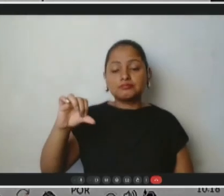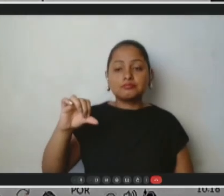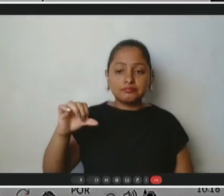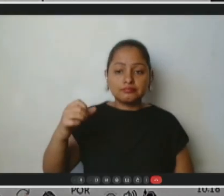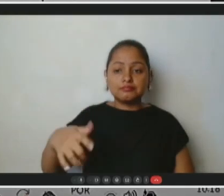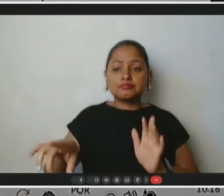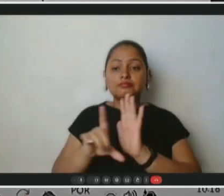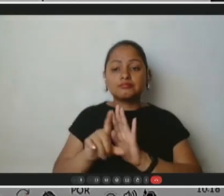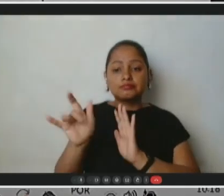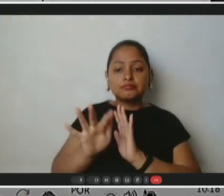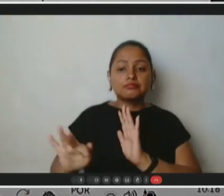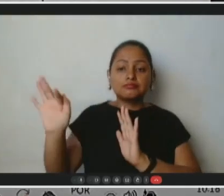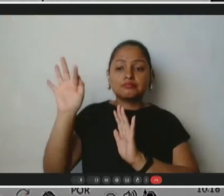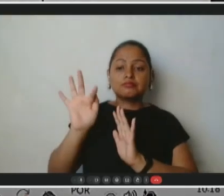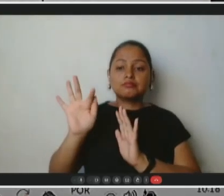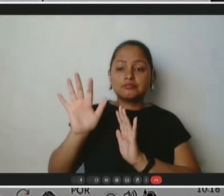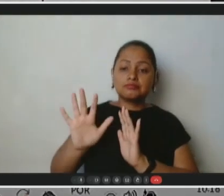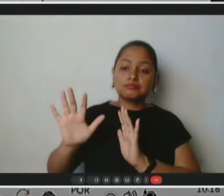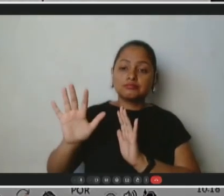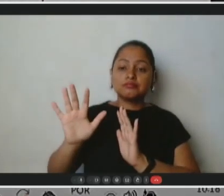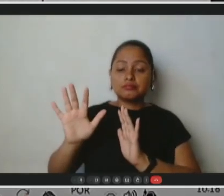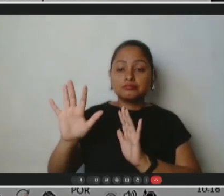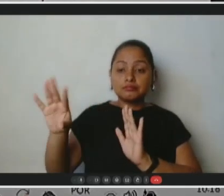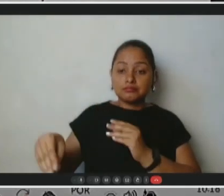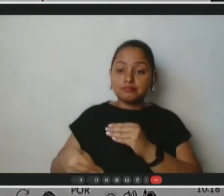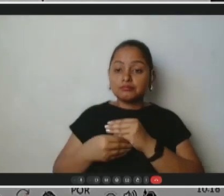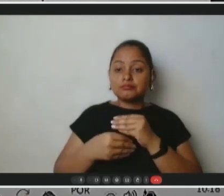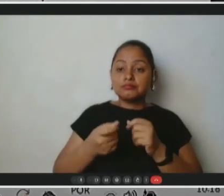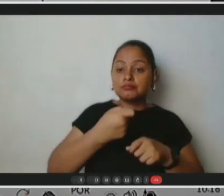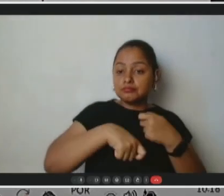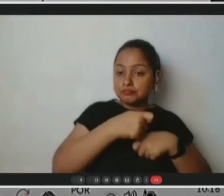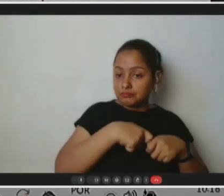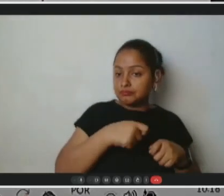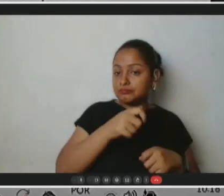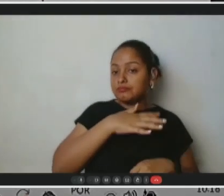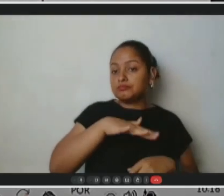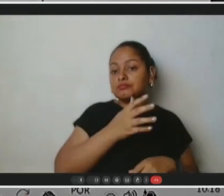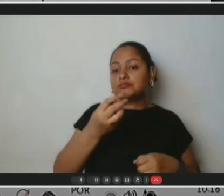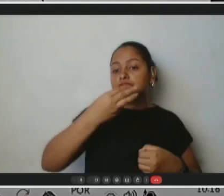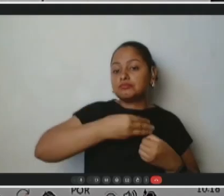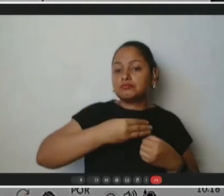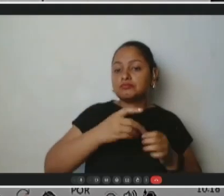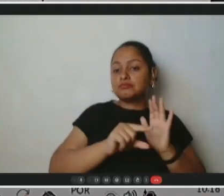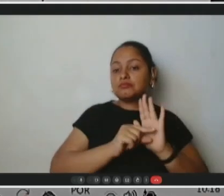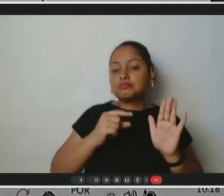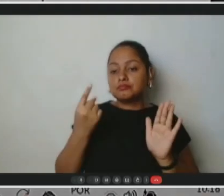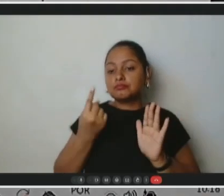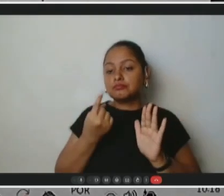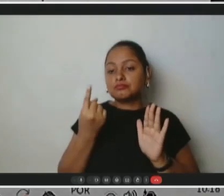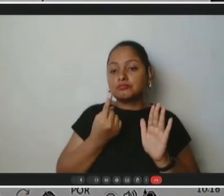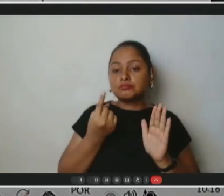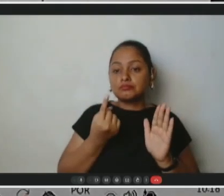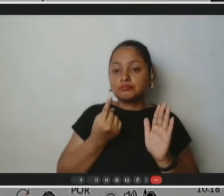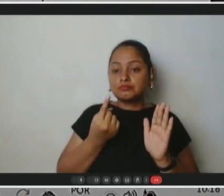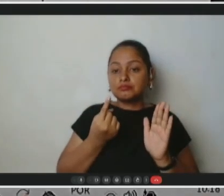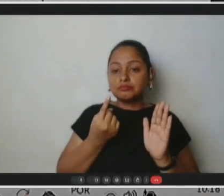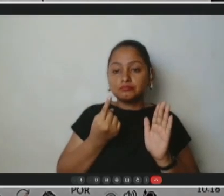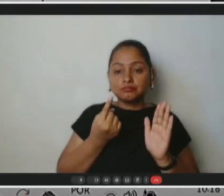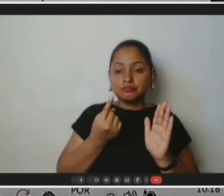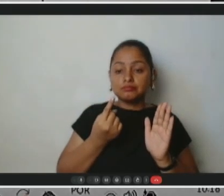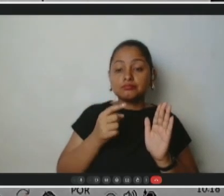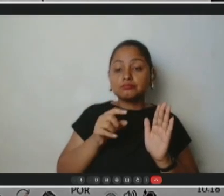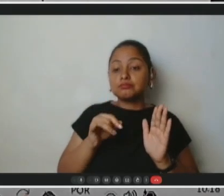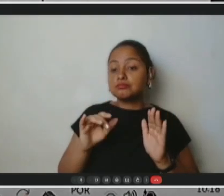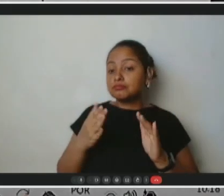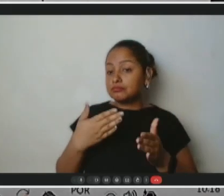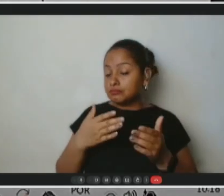Federal para fim de inclusão no orçamento geral do município. Parágrafo único. Caso o orçamento aprovado para